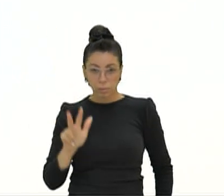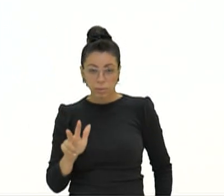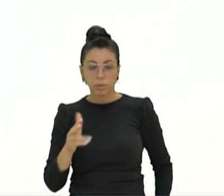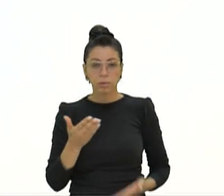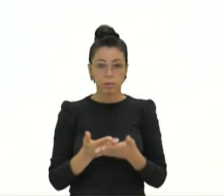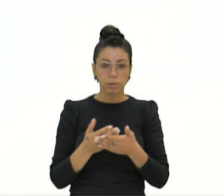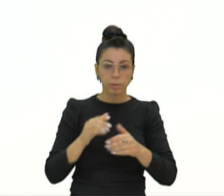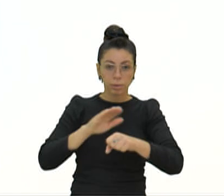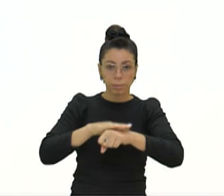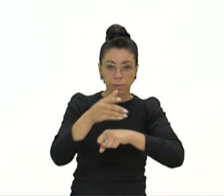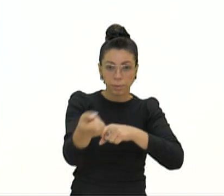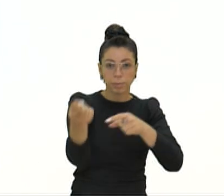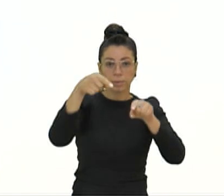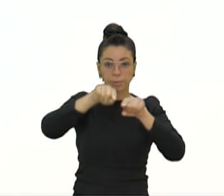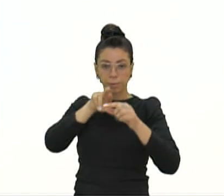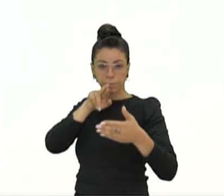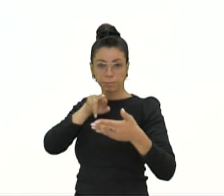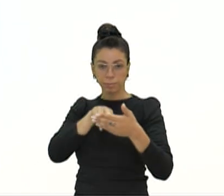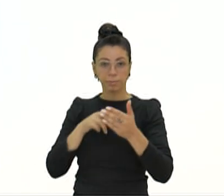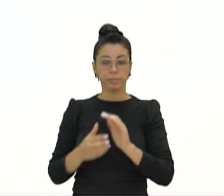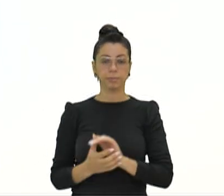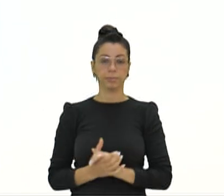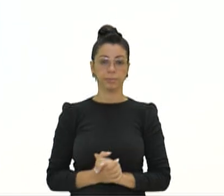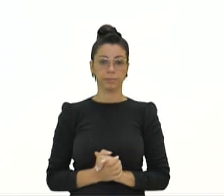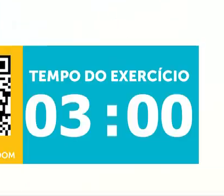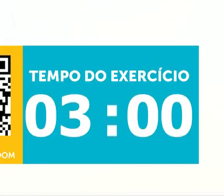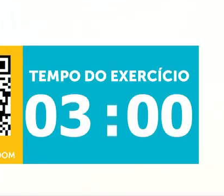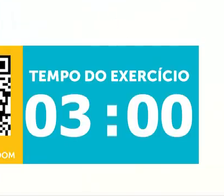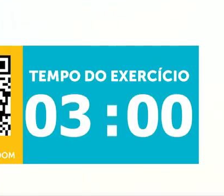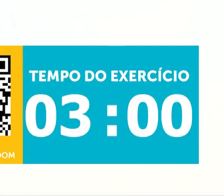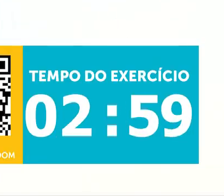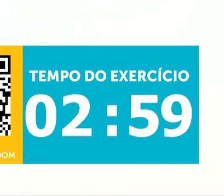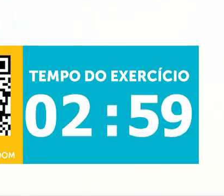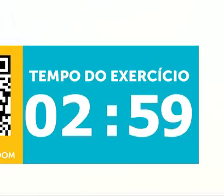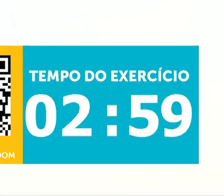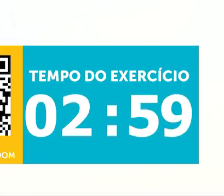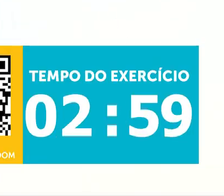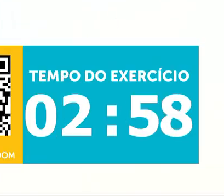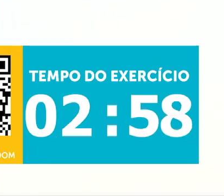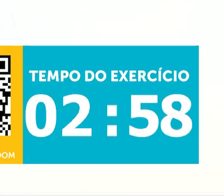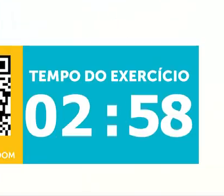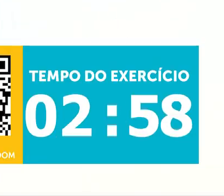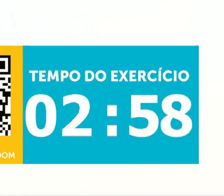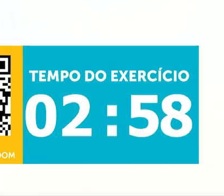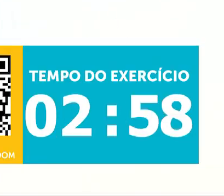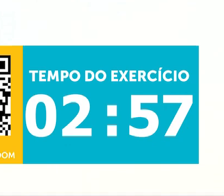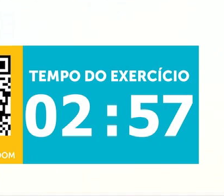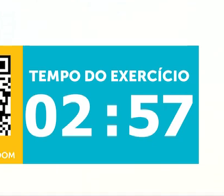tempinho e já volto com a resposta correta.